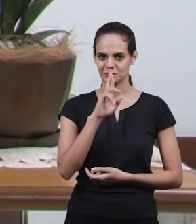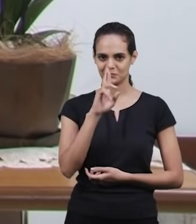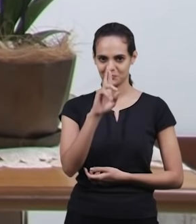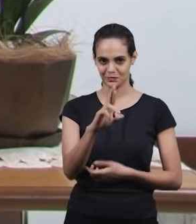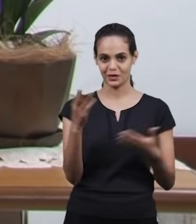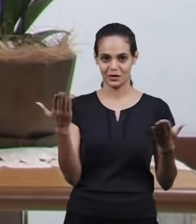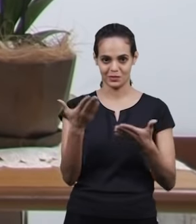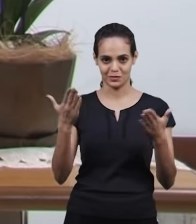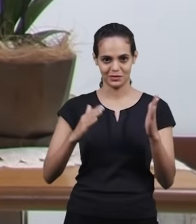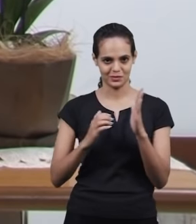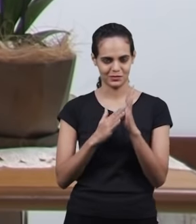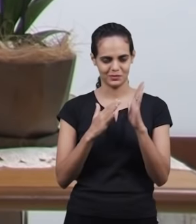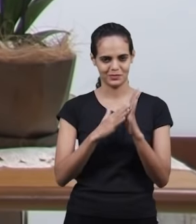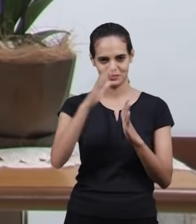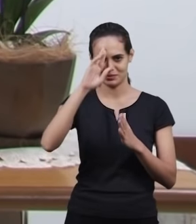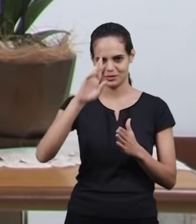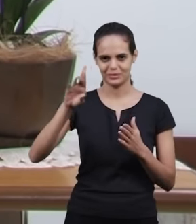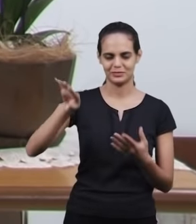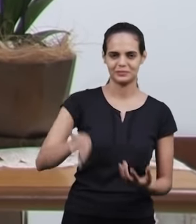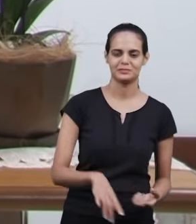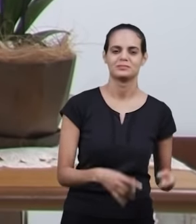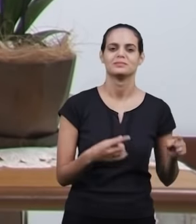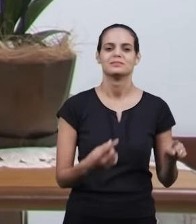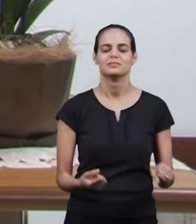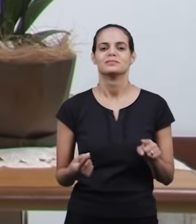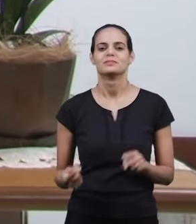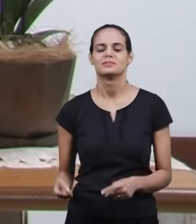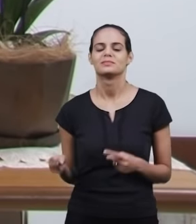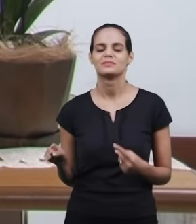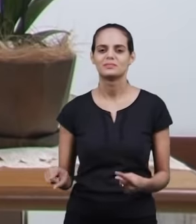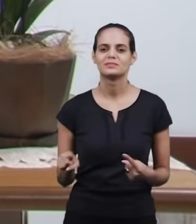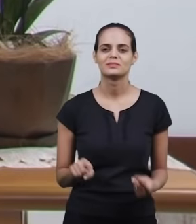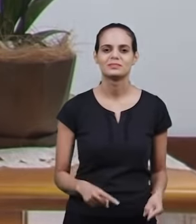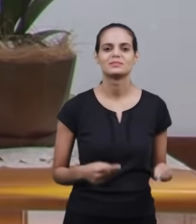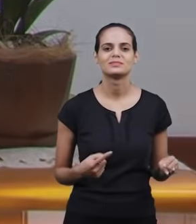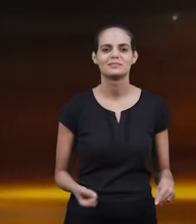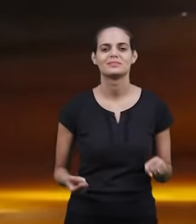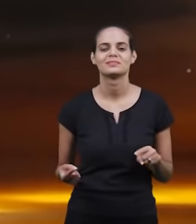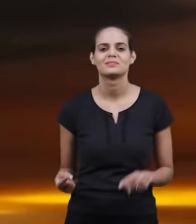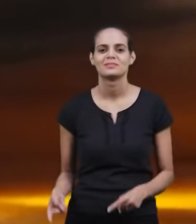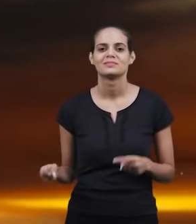vamos agora cantar mais um louvor ao nome do Senhor. Vamos adorar ao nosso Deus.